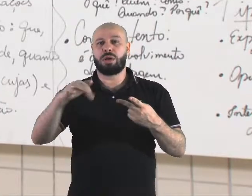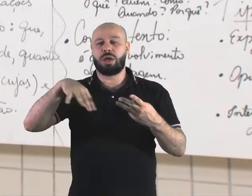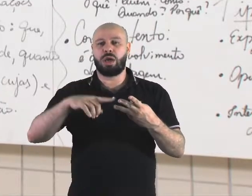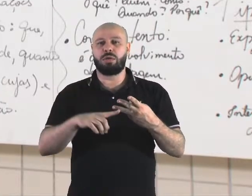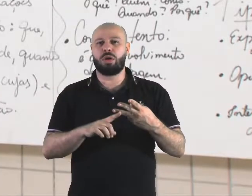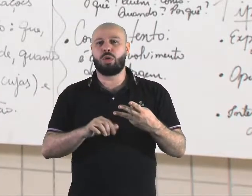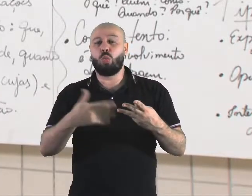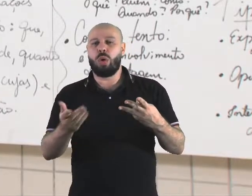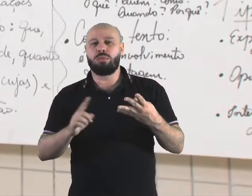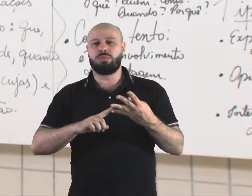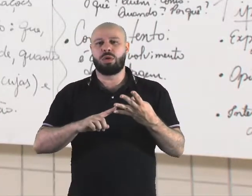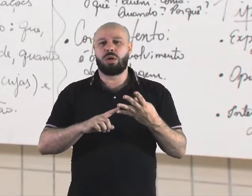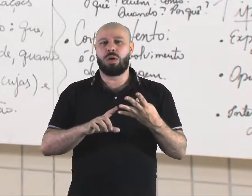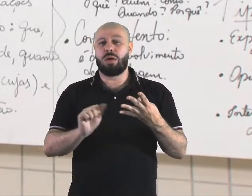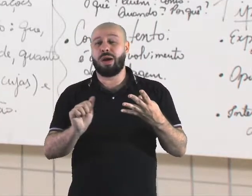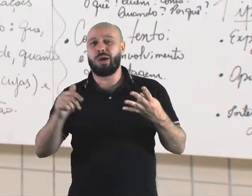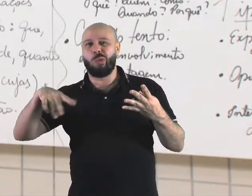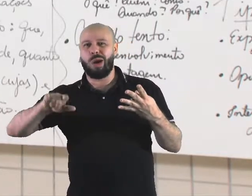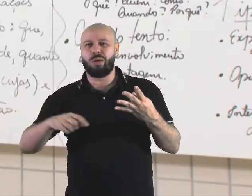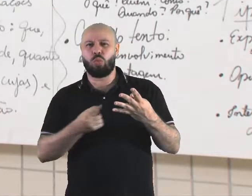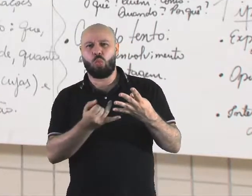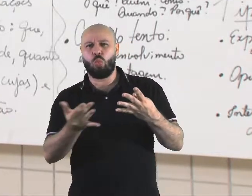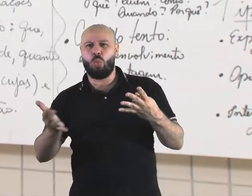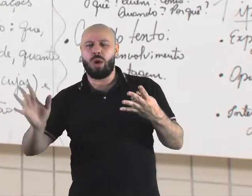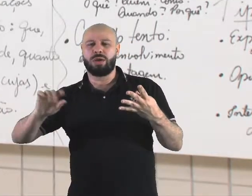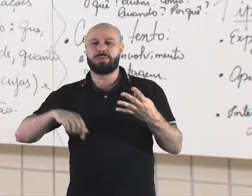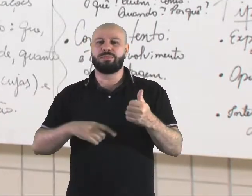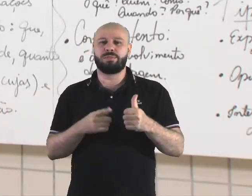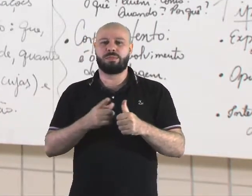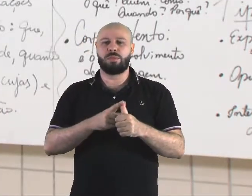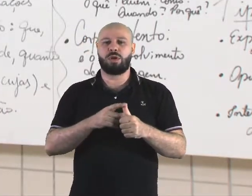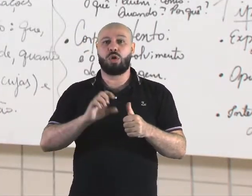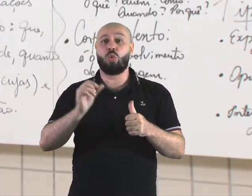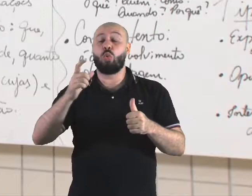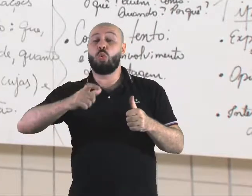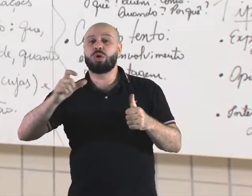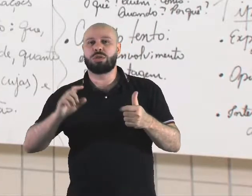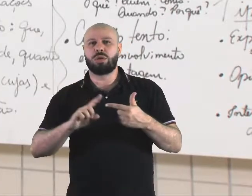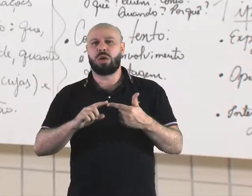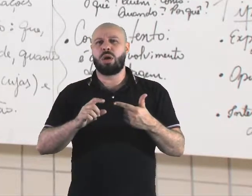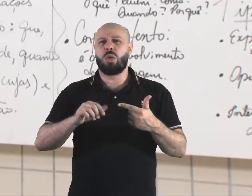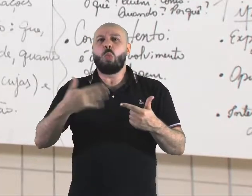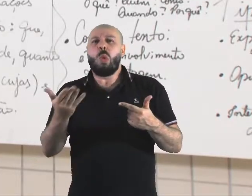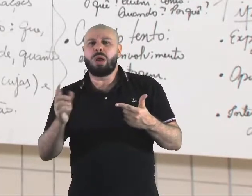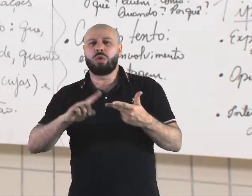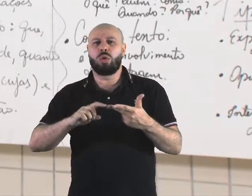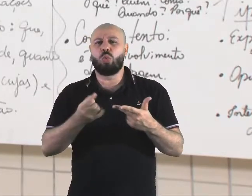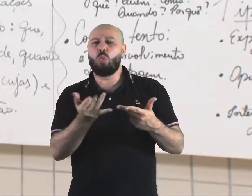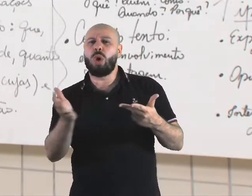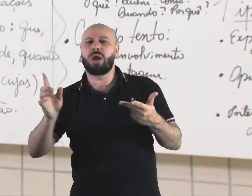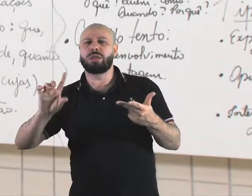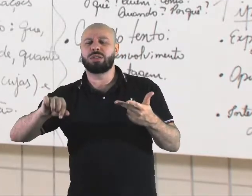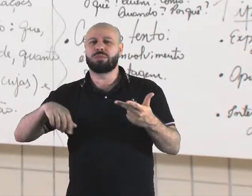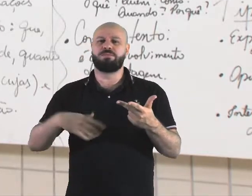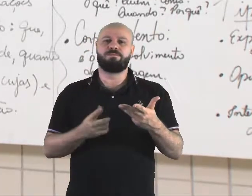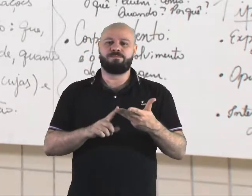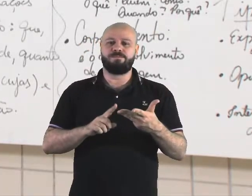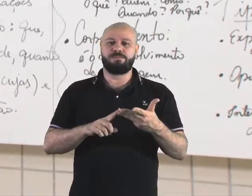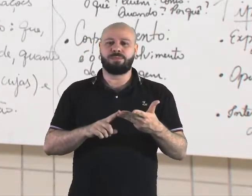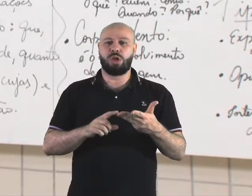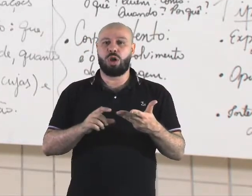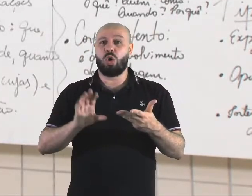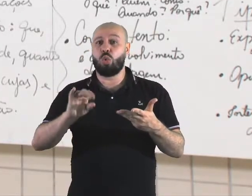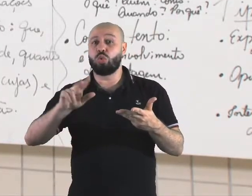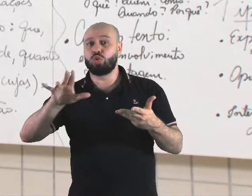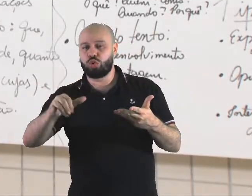o qual, a qual, os quais, as quais, onde, quanto, quanta, quantos, quantas e